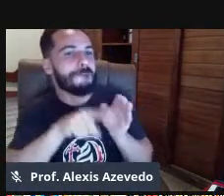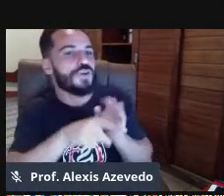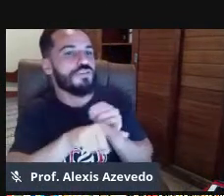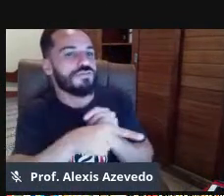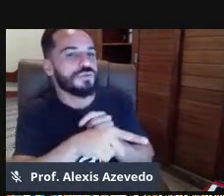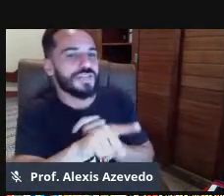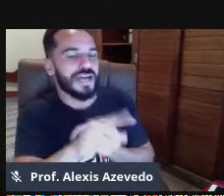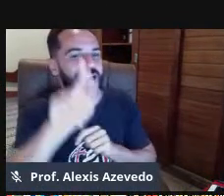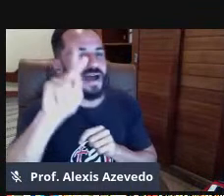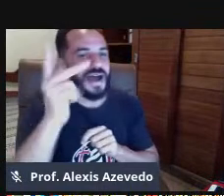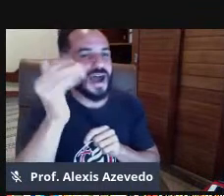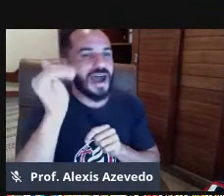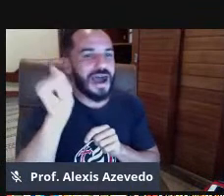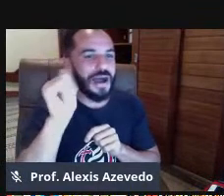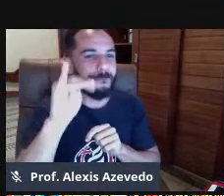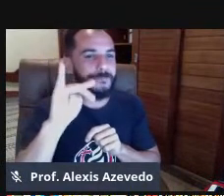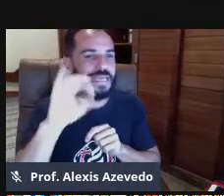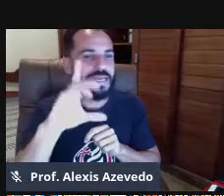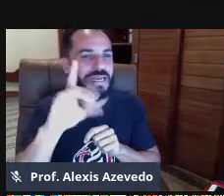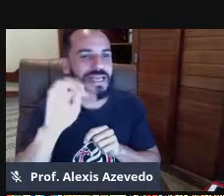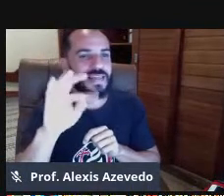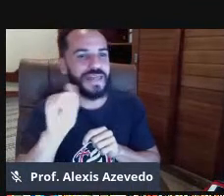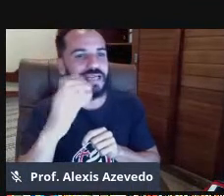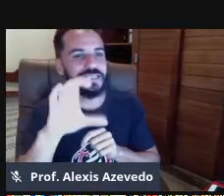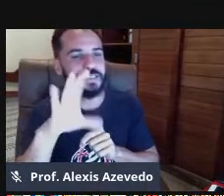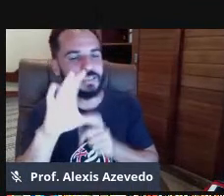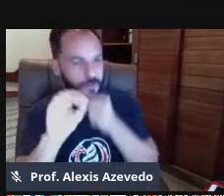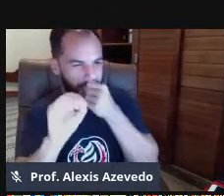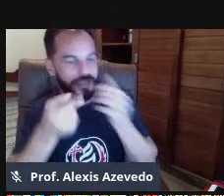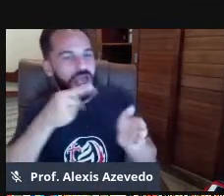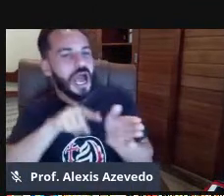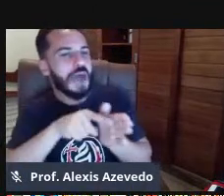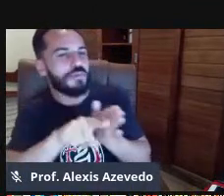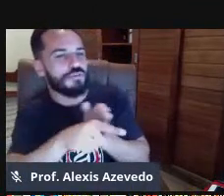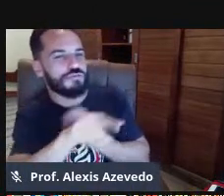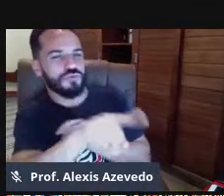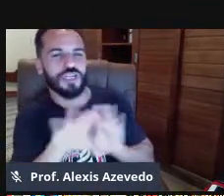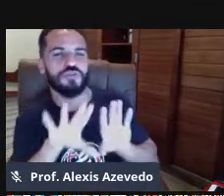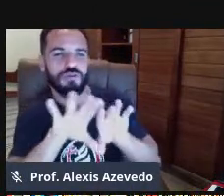a sua formação, né? Aprofunda a sua formação, né?